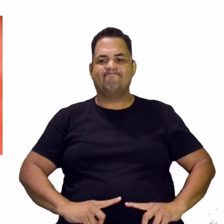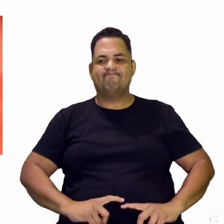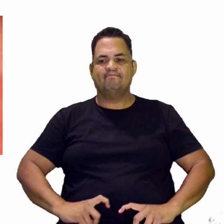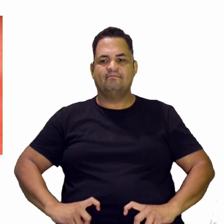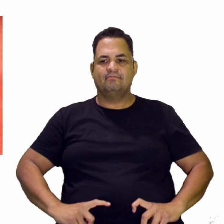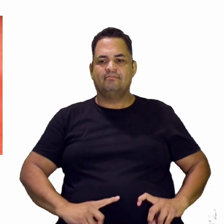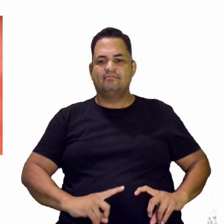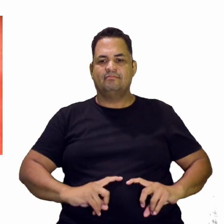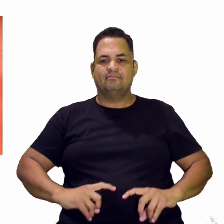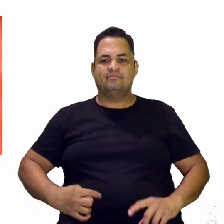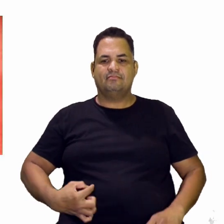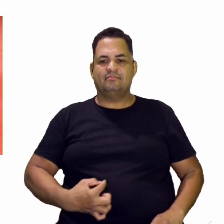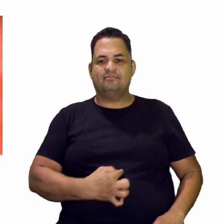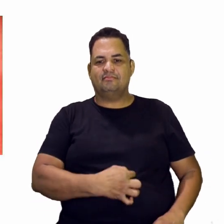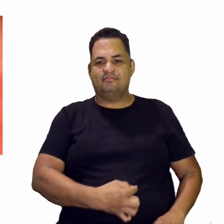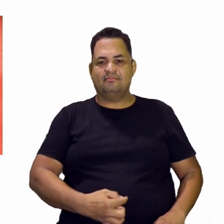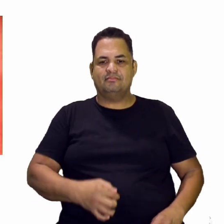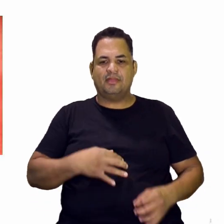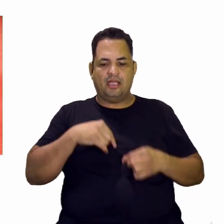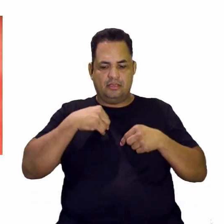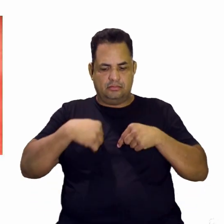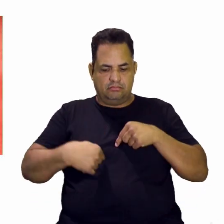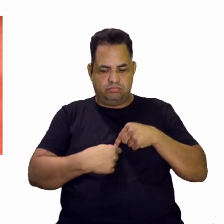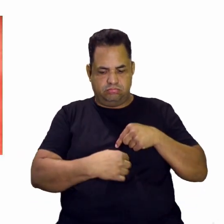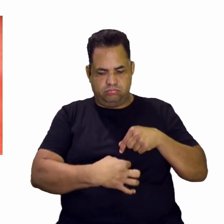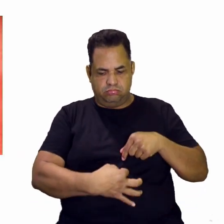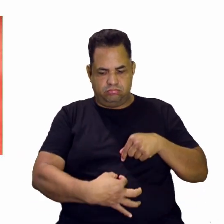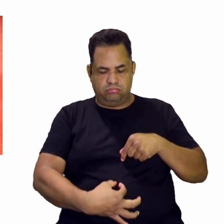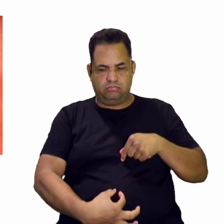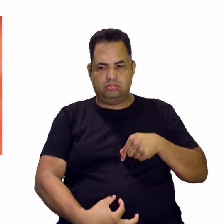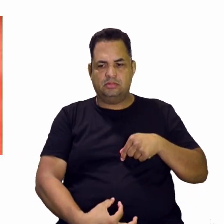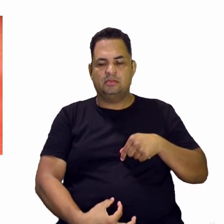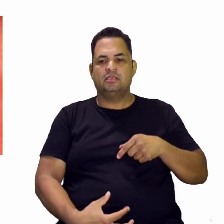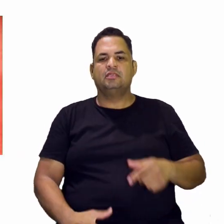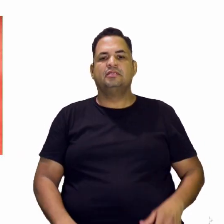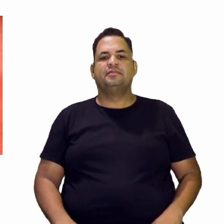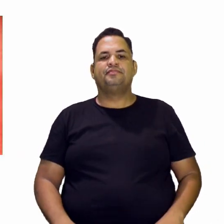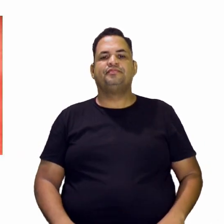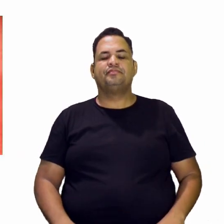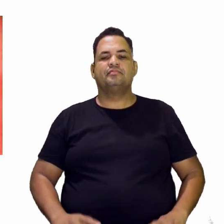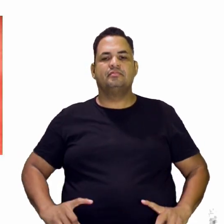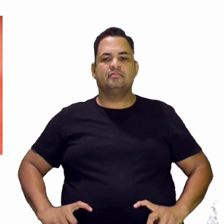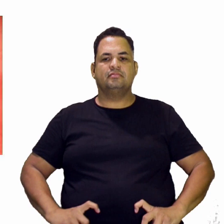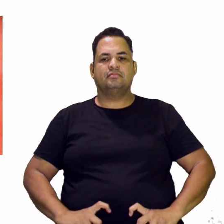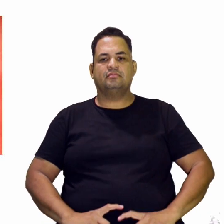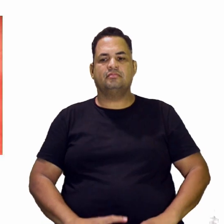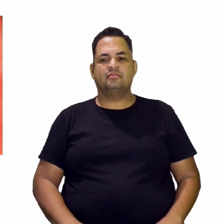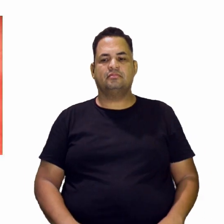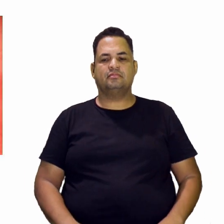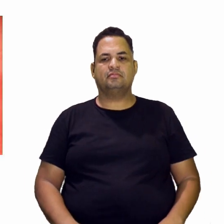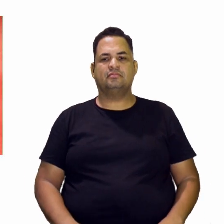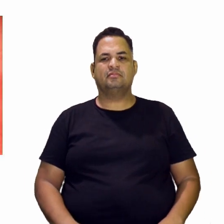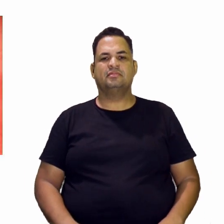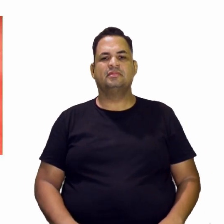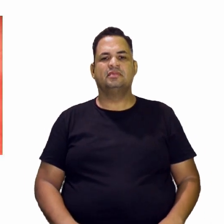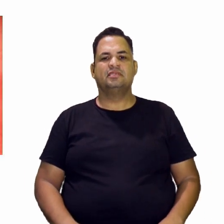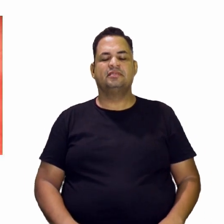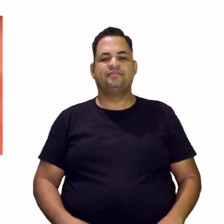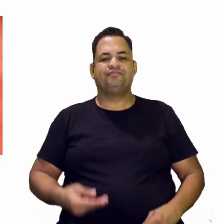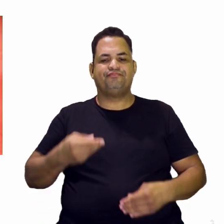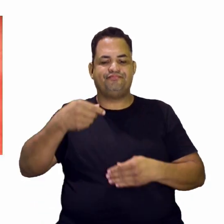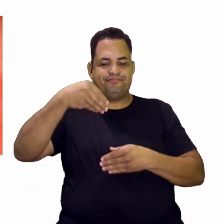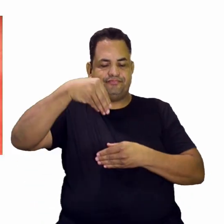tá? Lá no seu canal lá intestinal, tá? Então, esses endoparasitas estão